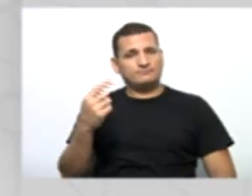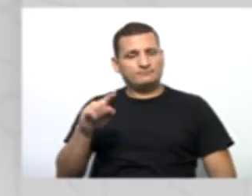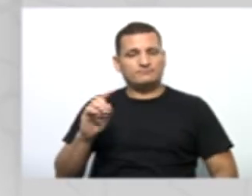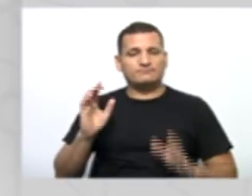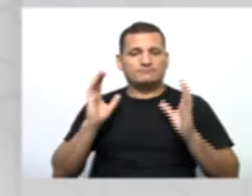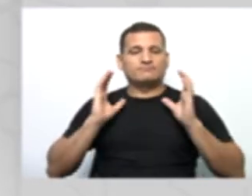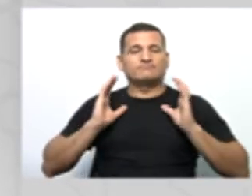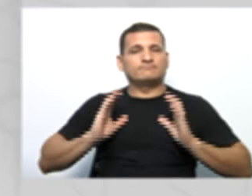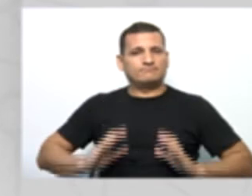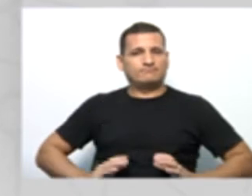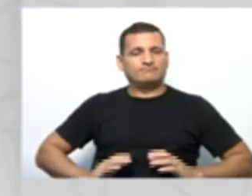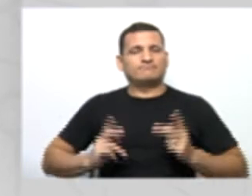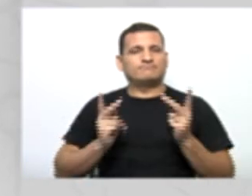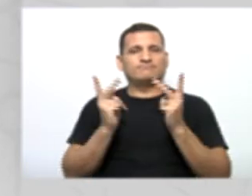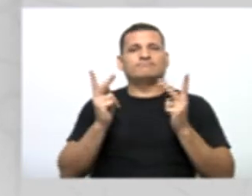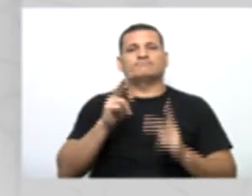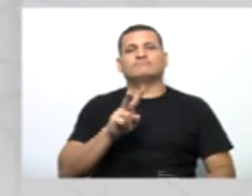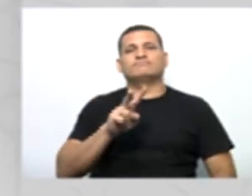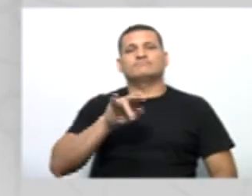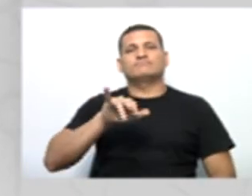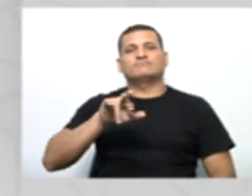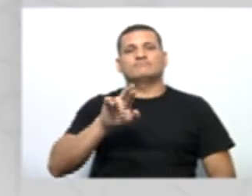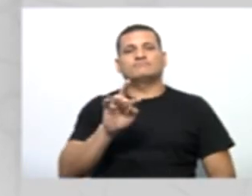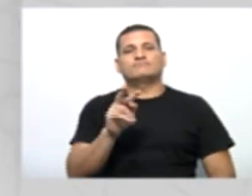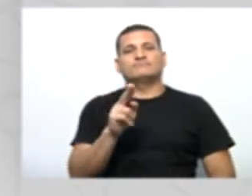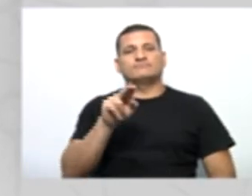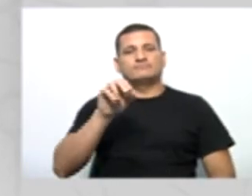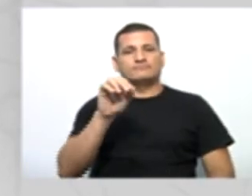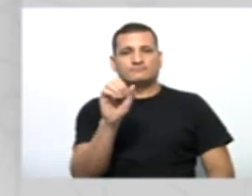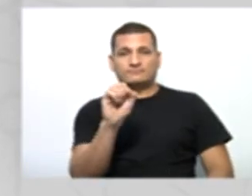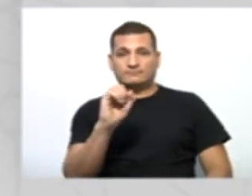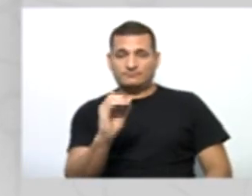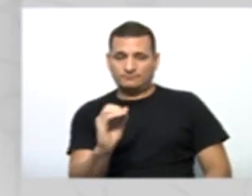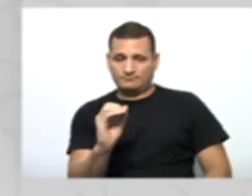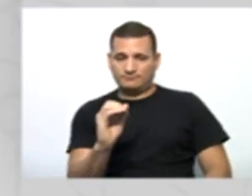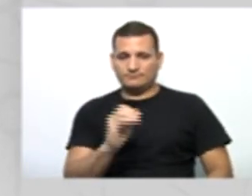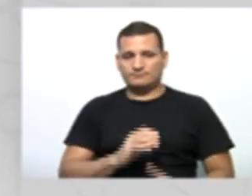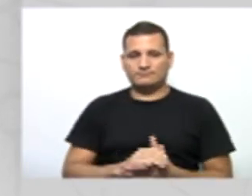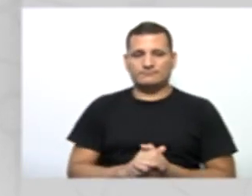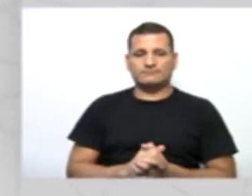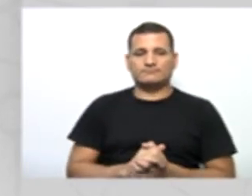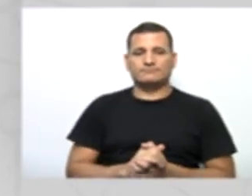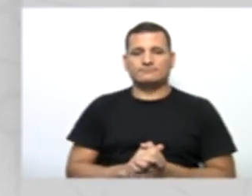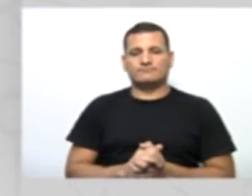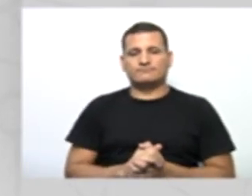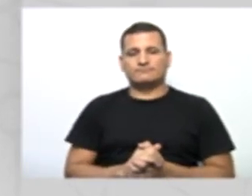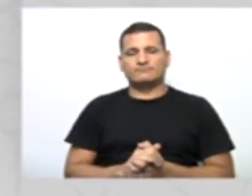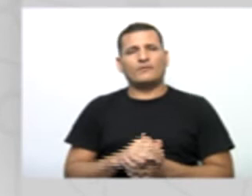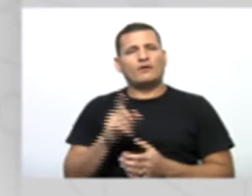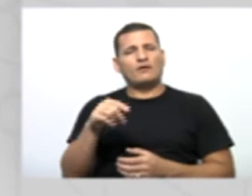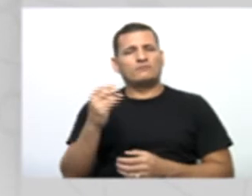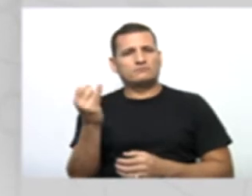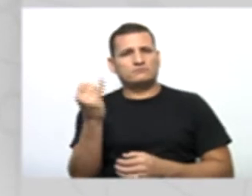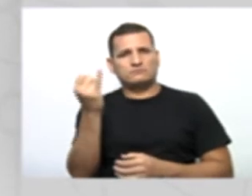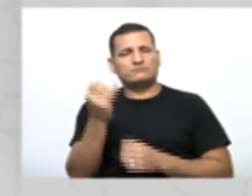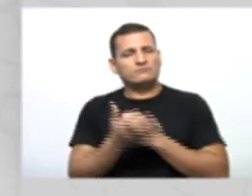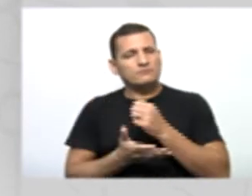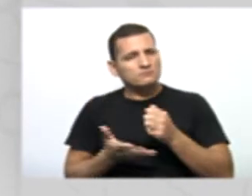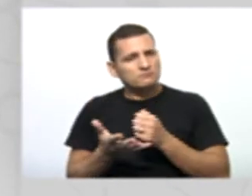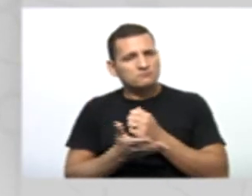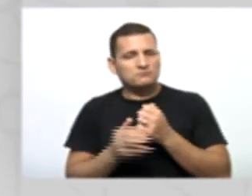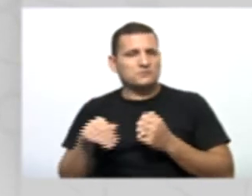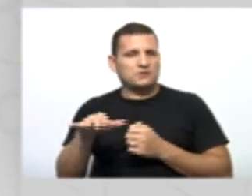nosso, o que será que é uma qualidade fundamental no campo da ética e somente é possível para